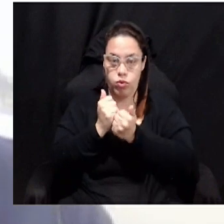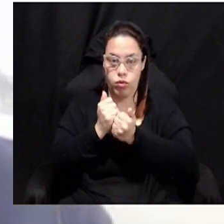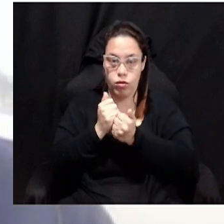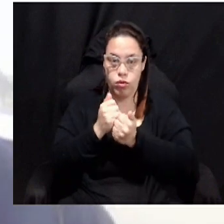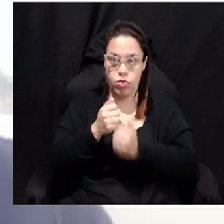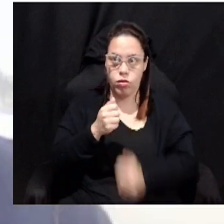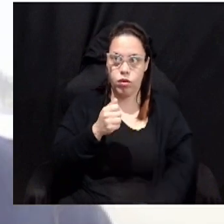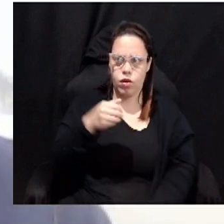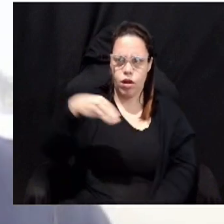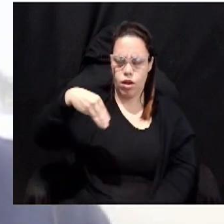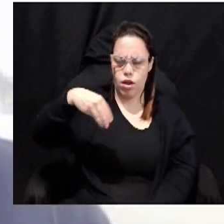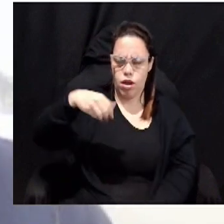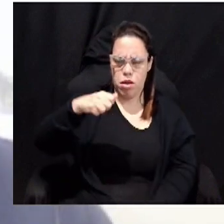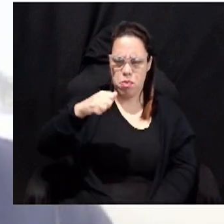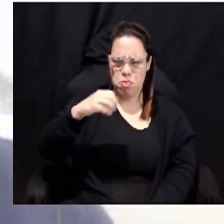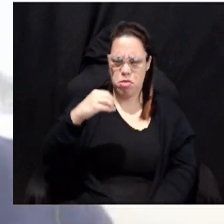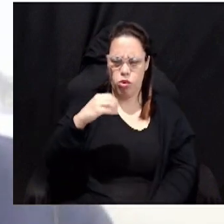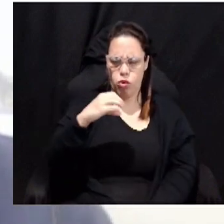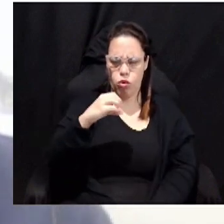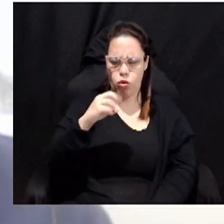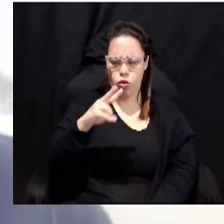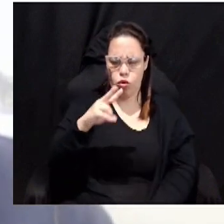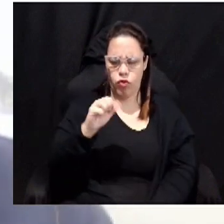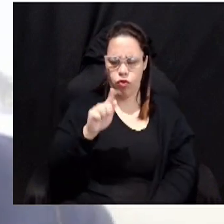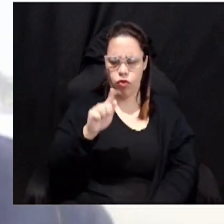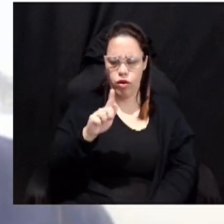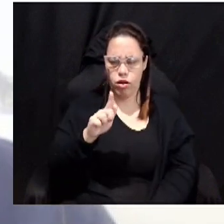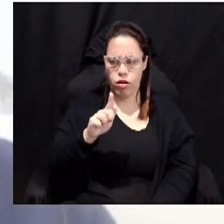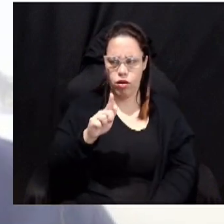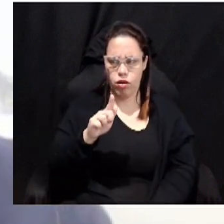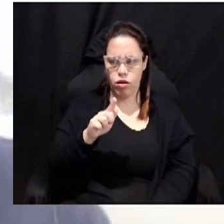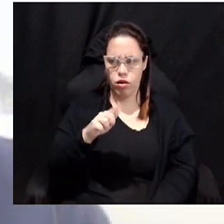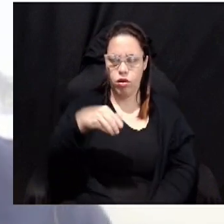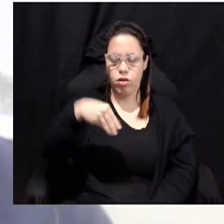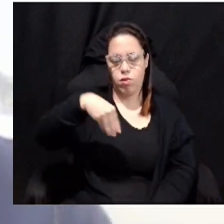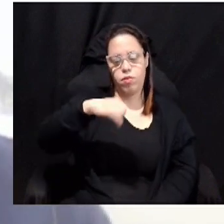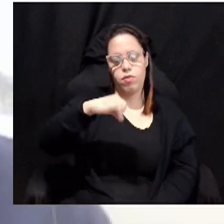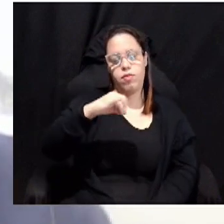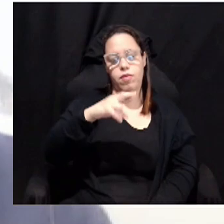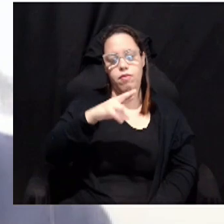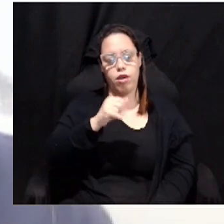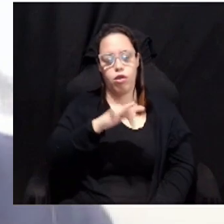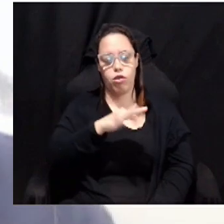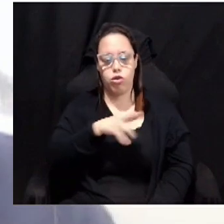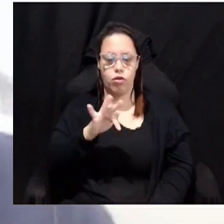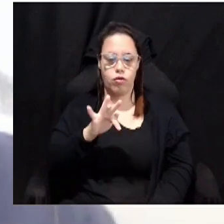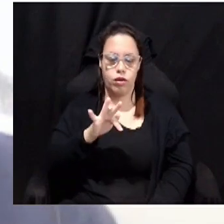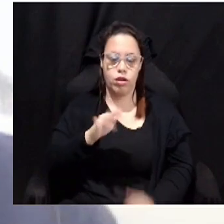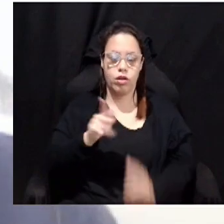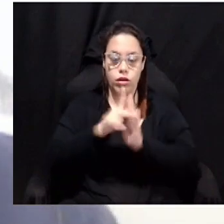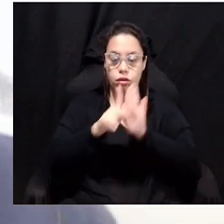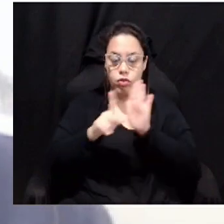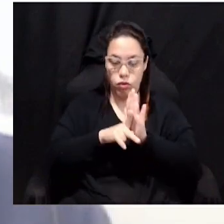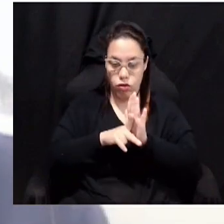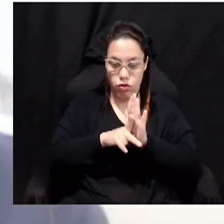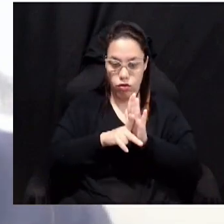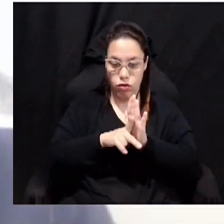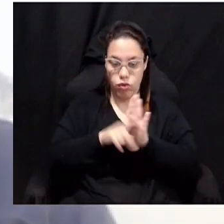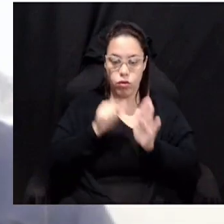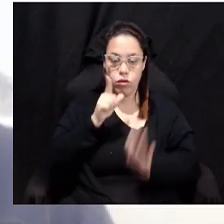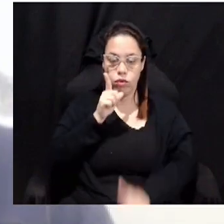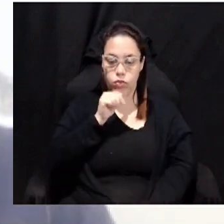e através também do financiamento pela Microsoft, que também tem um projeto de reabastecimento de água em âmbito